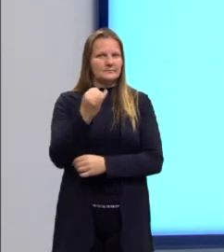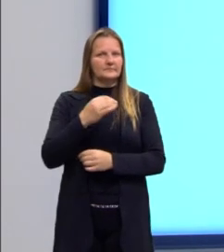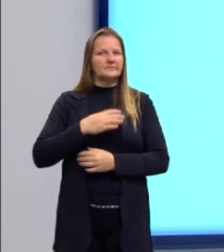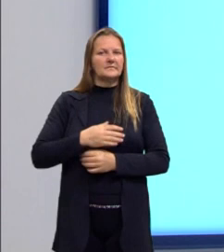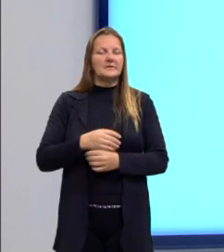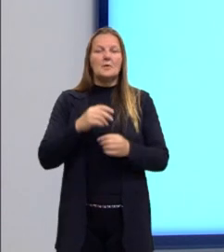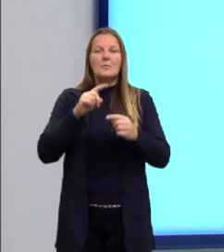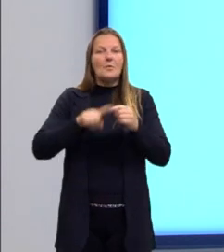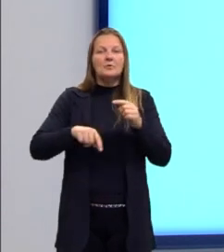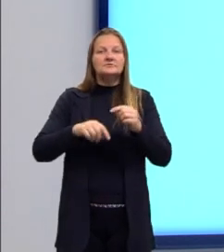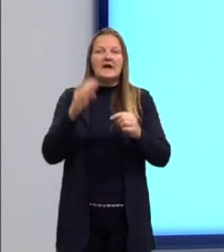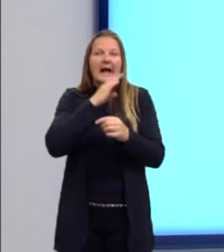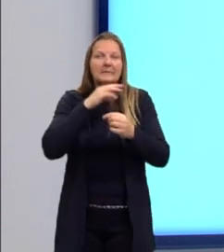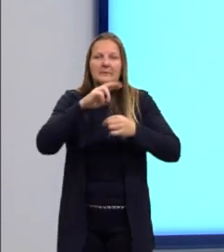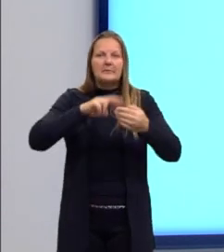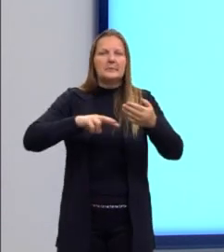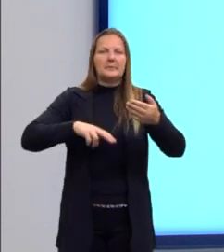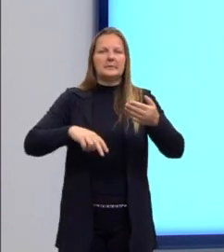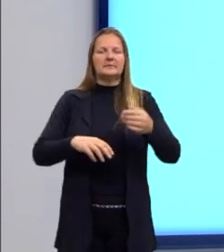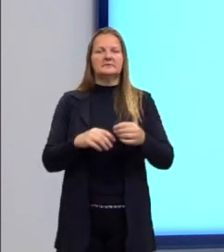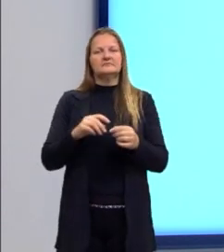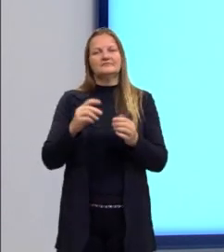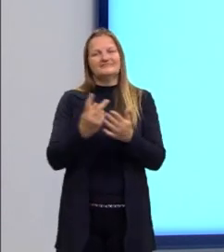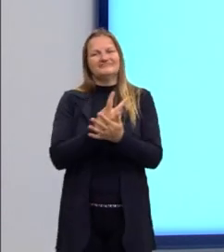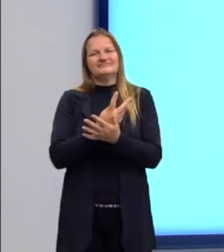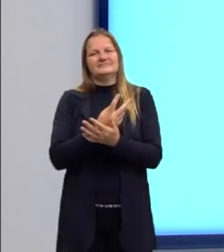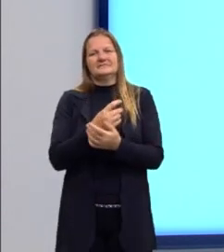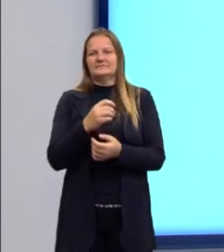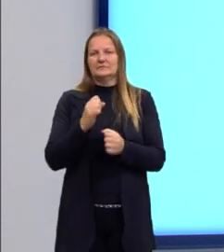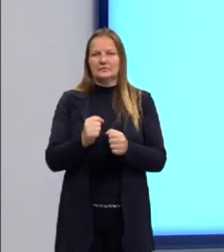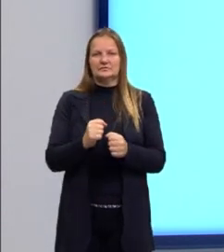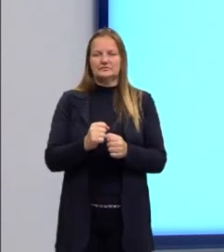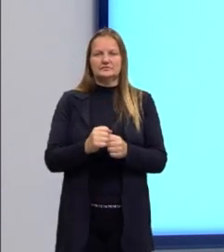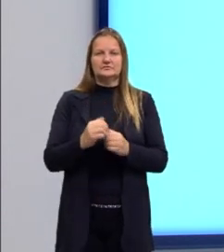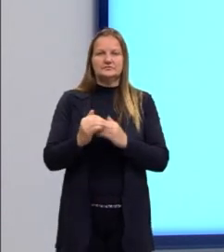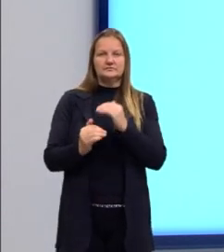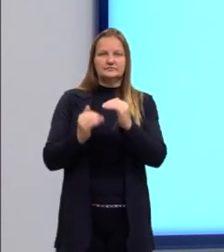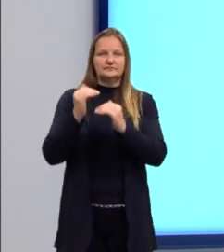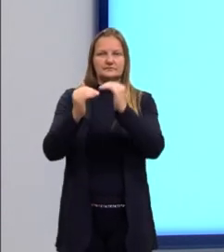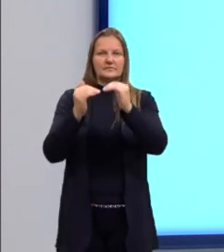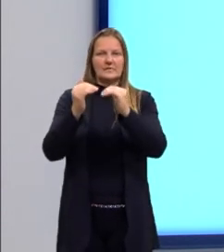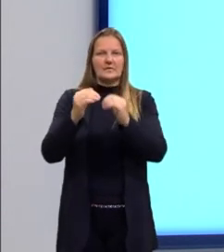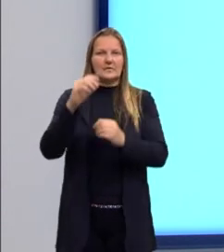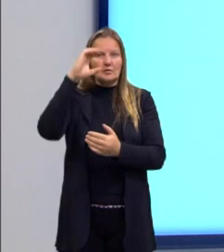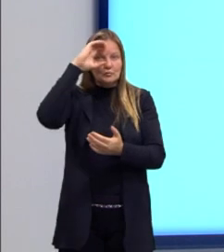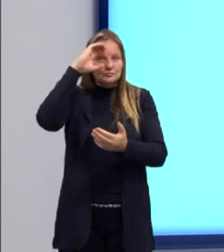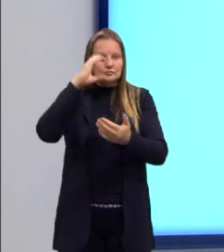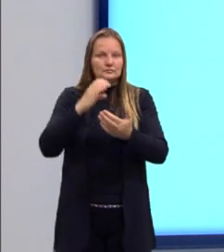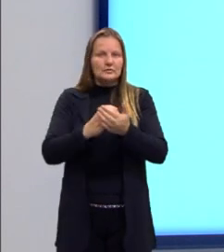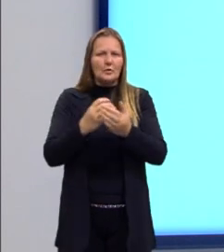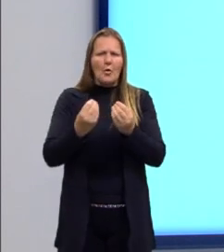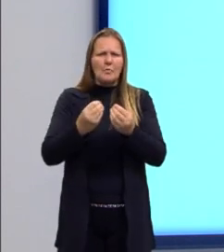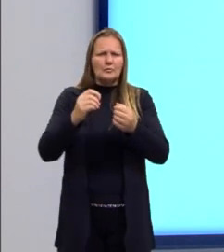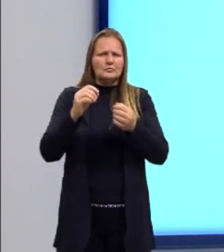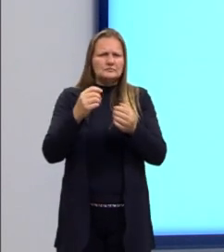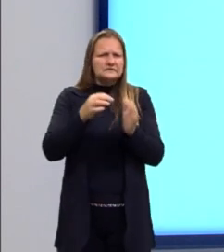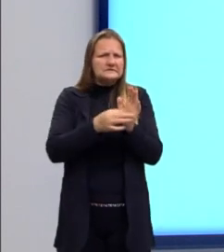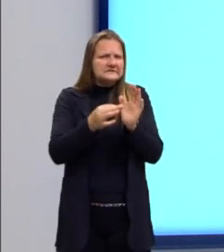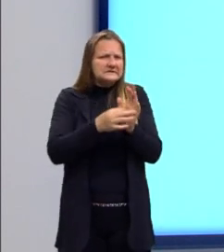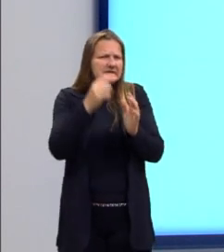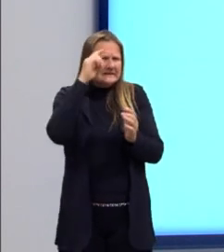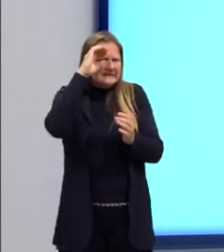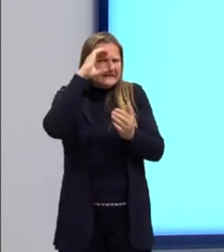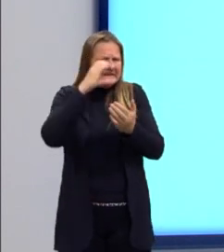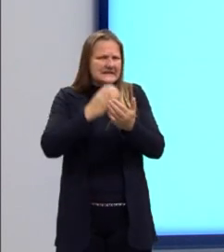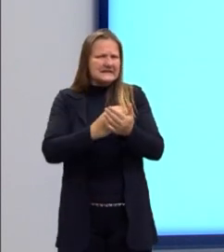pular porque porque dela defenderá o desempenho no desenvolvimento da tese e não só no desenvolvimento